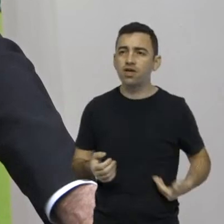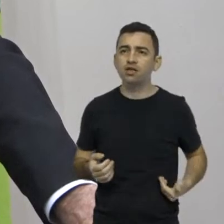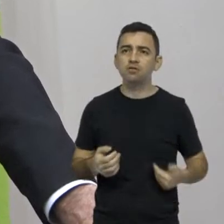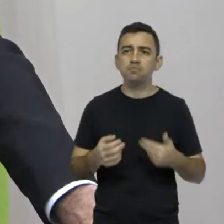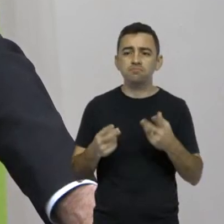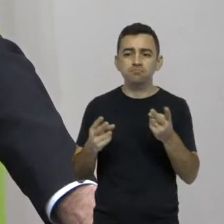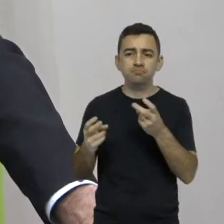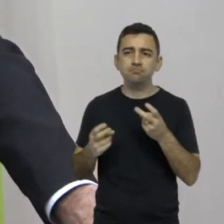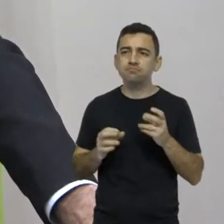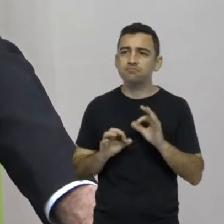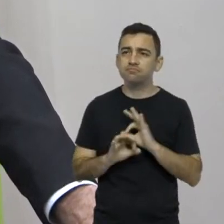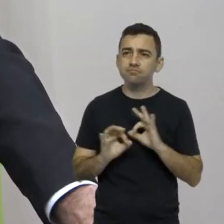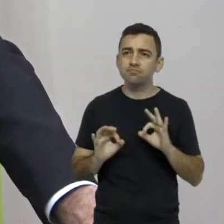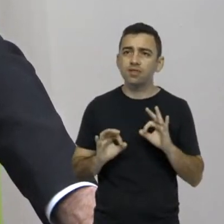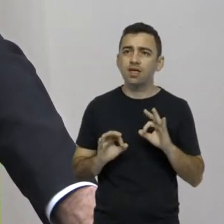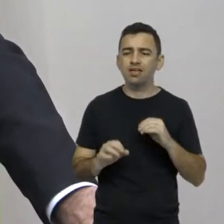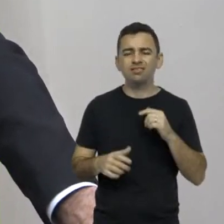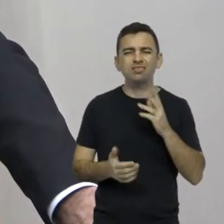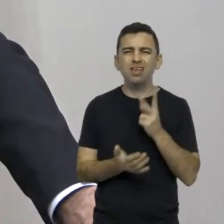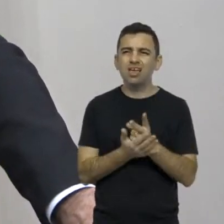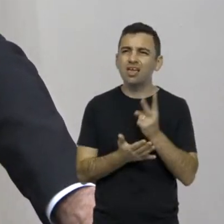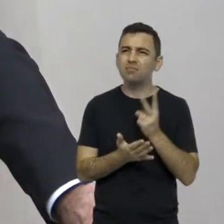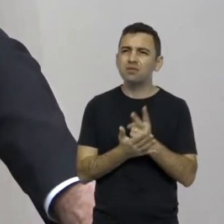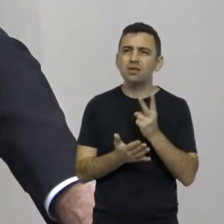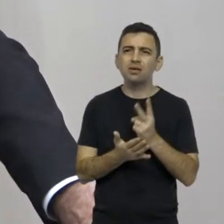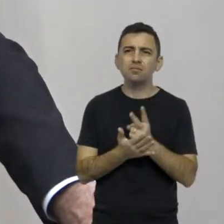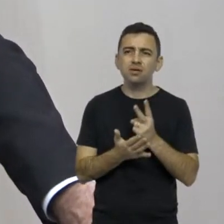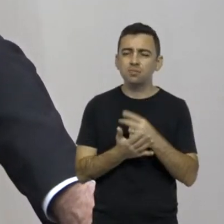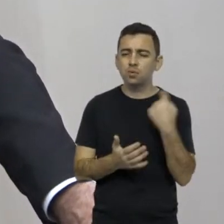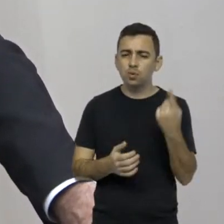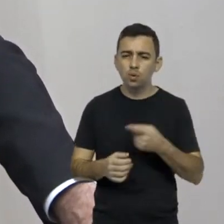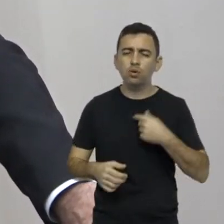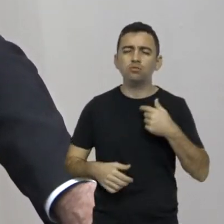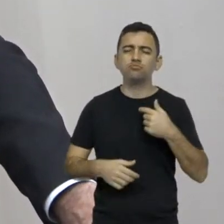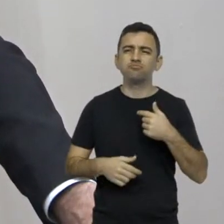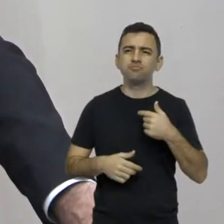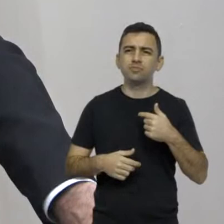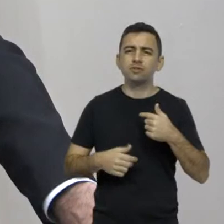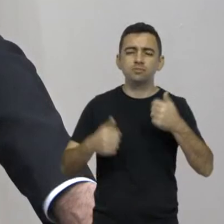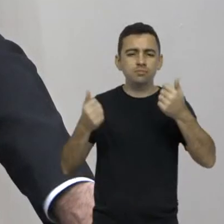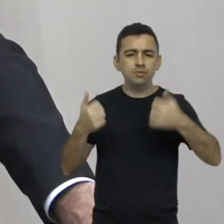aqui tratando sempre das mesmas coisas quando nós falamos, deputado Gessé,